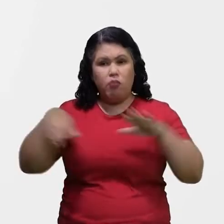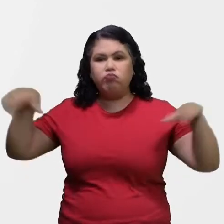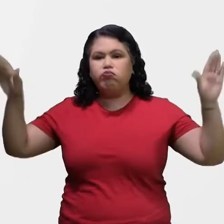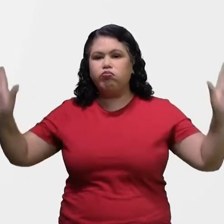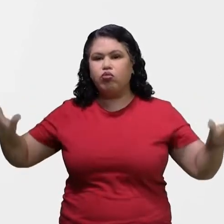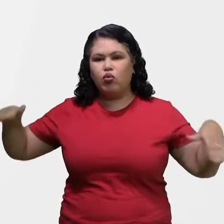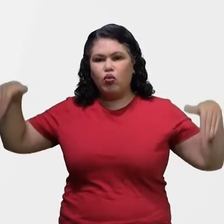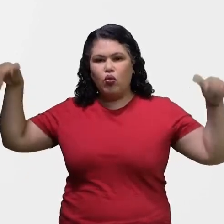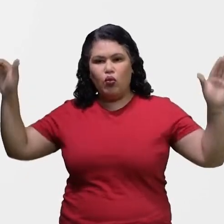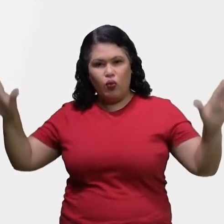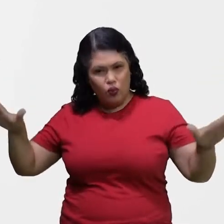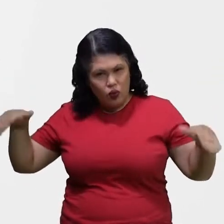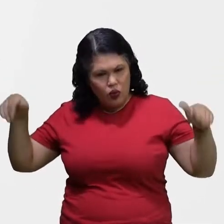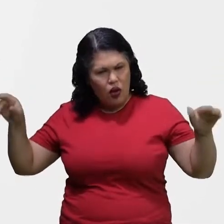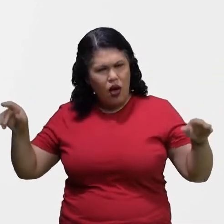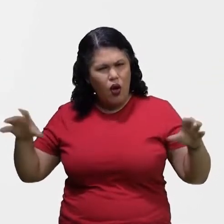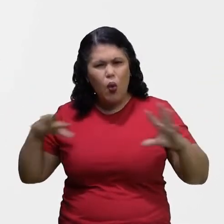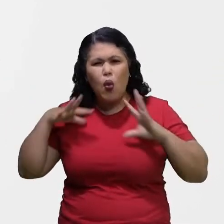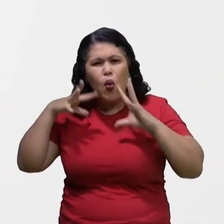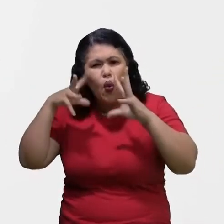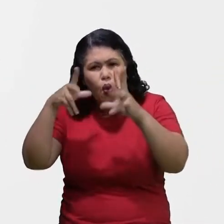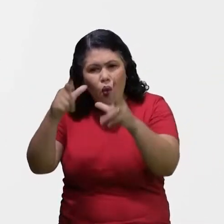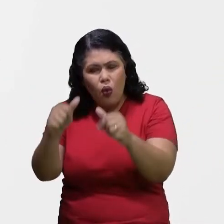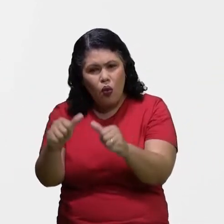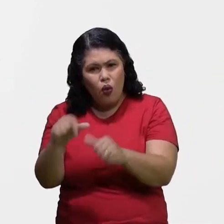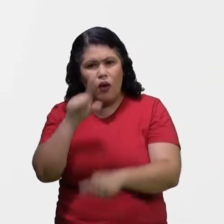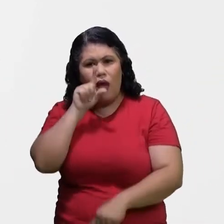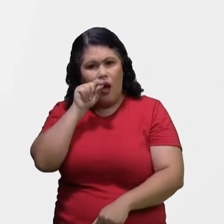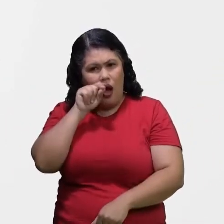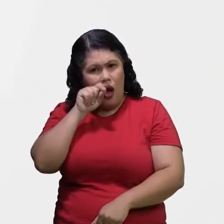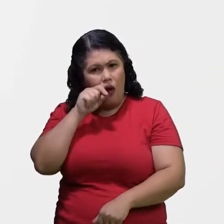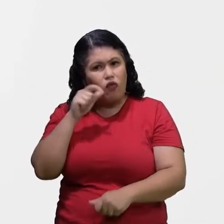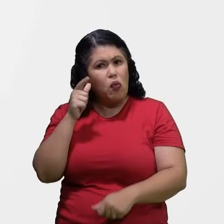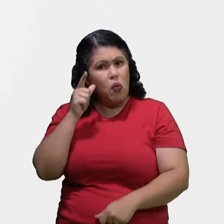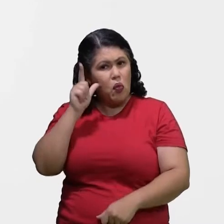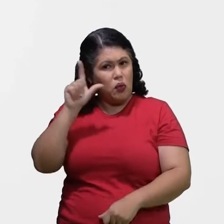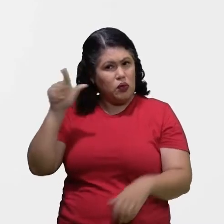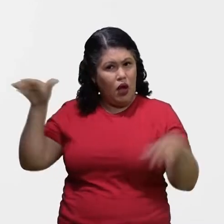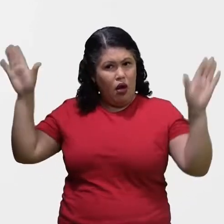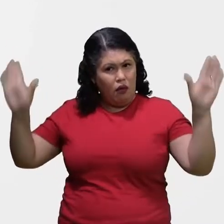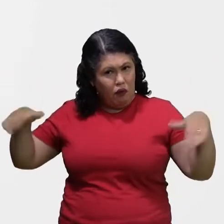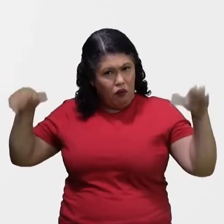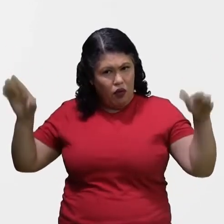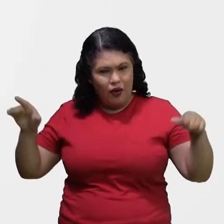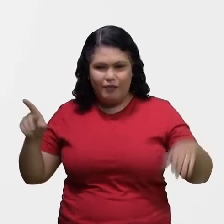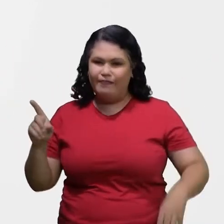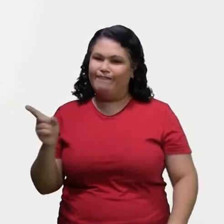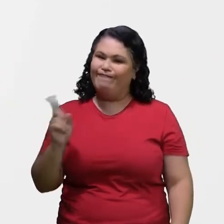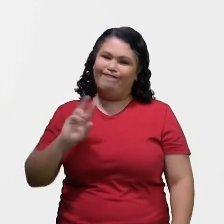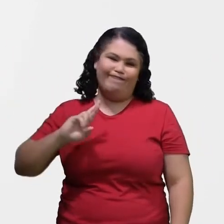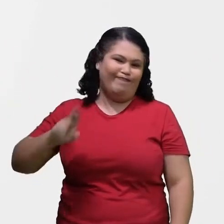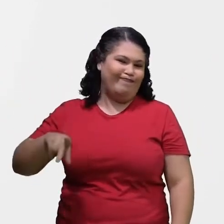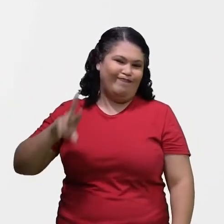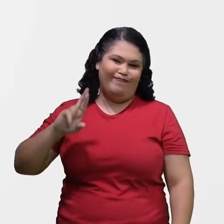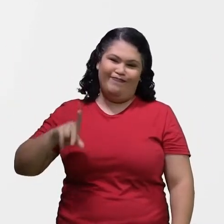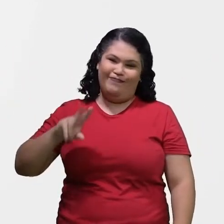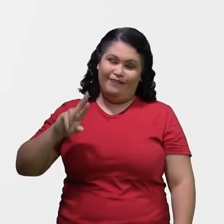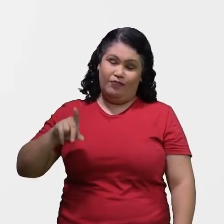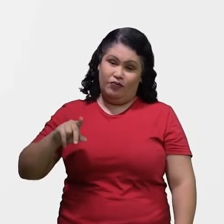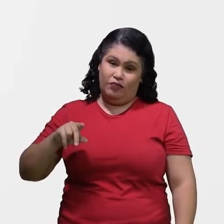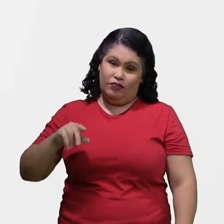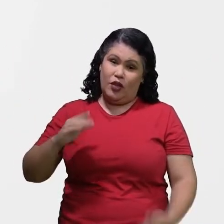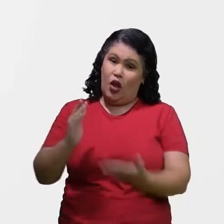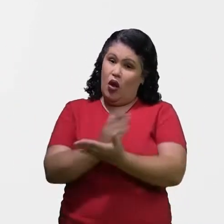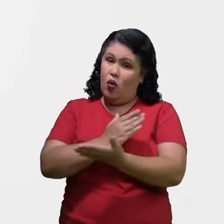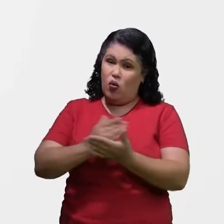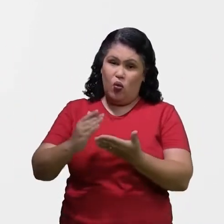têm essa adaptação, mas todas as aves voam, professora? Nem todas. Tem aves que não voam. Qual uma ave que você tem aí